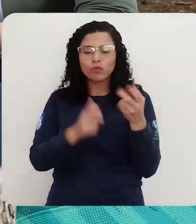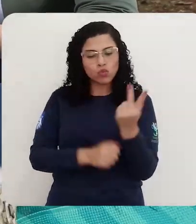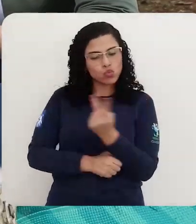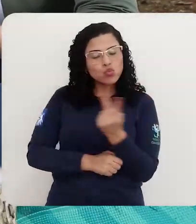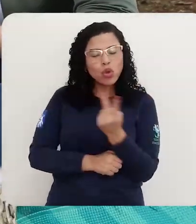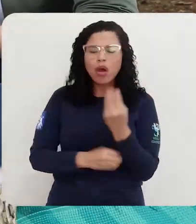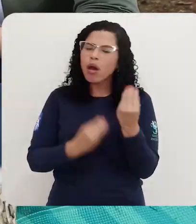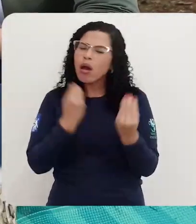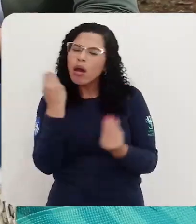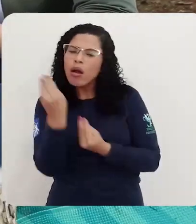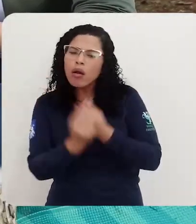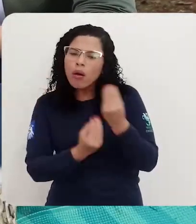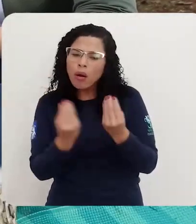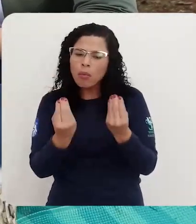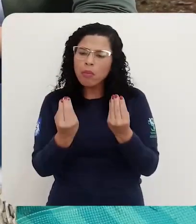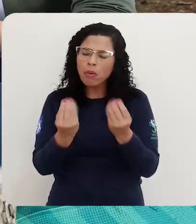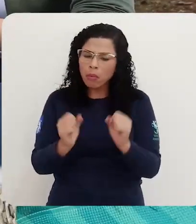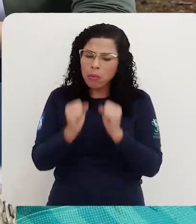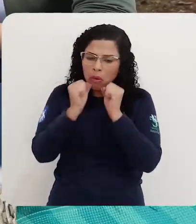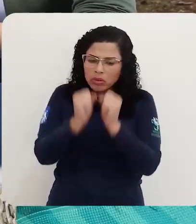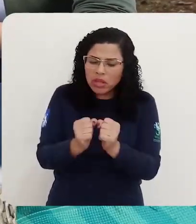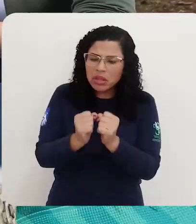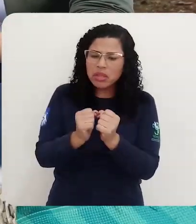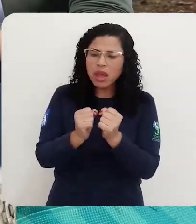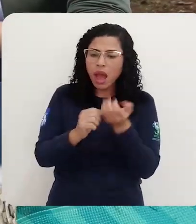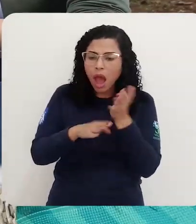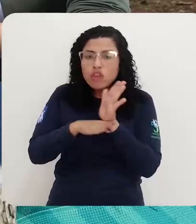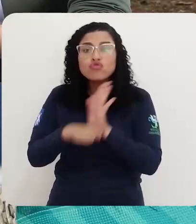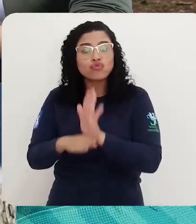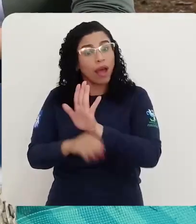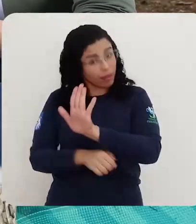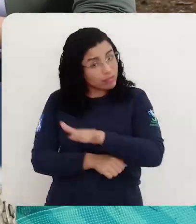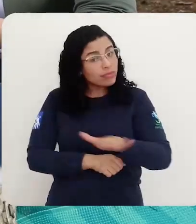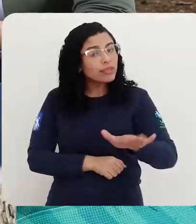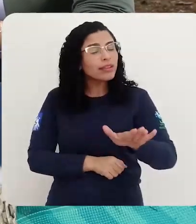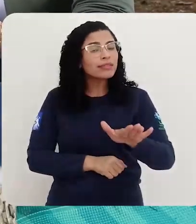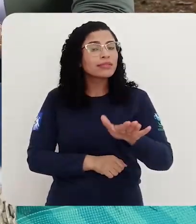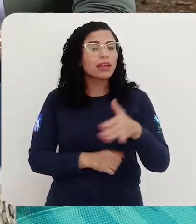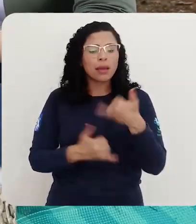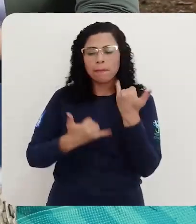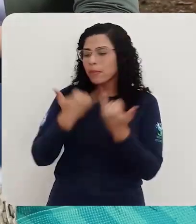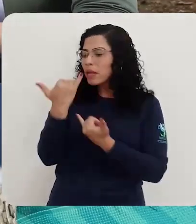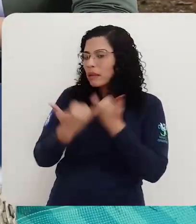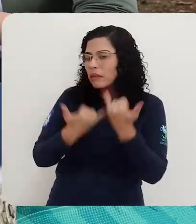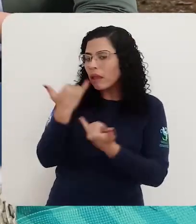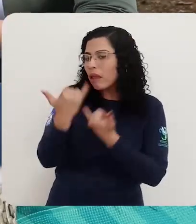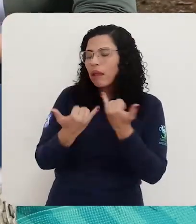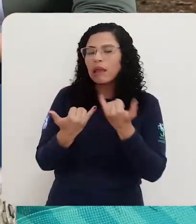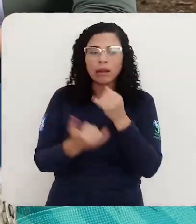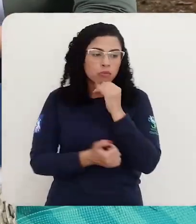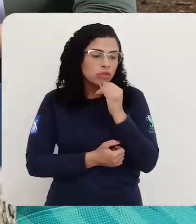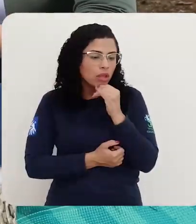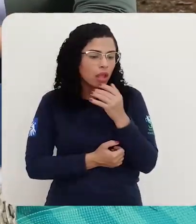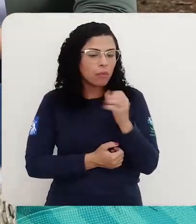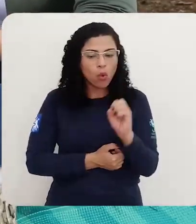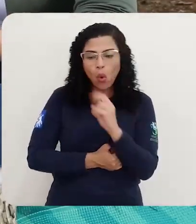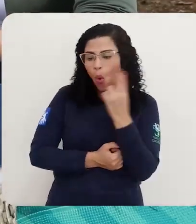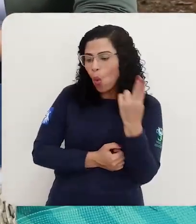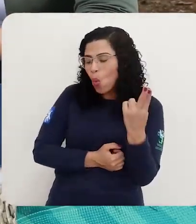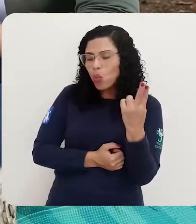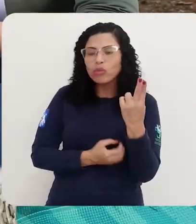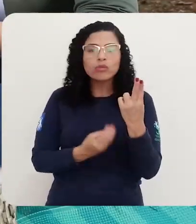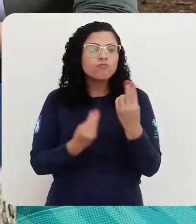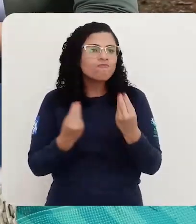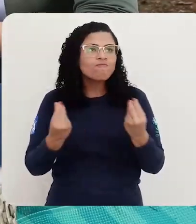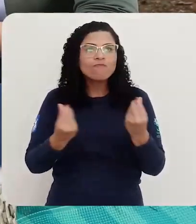lados, né? De que forma, assim, que você poderia auxiliar as crianças, por exemplo, através de uma brincadeira,